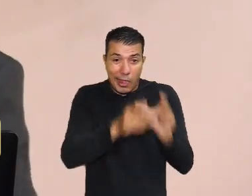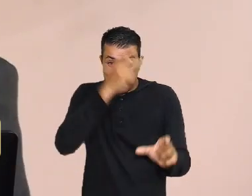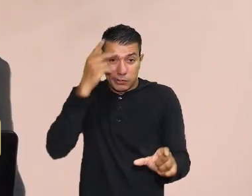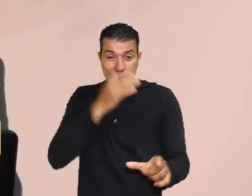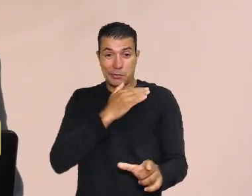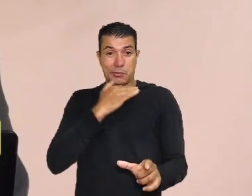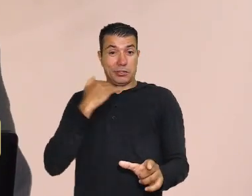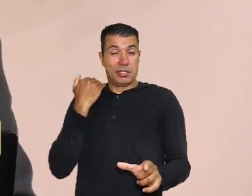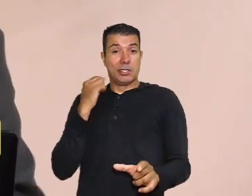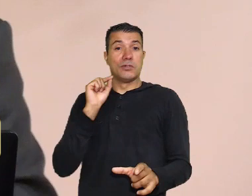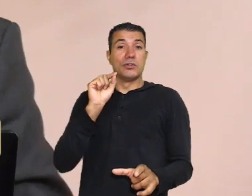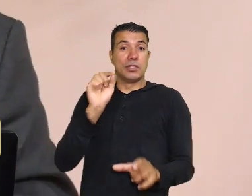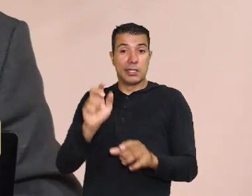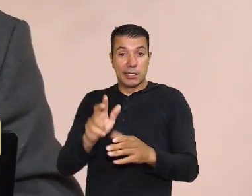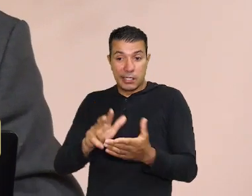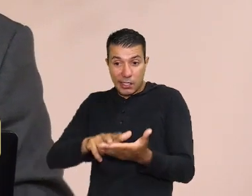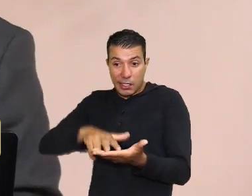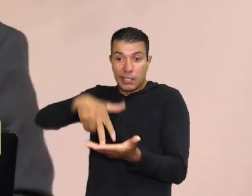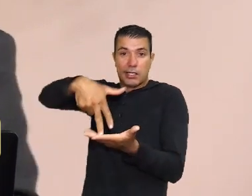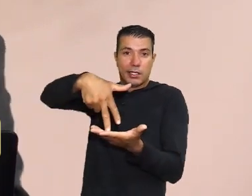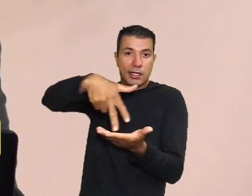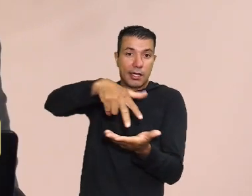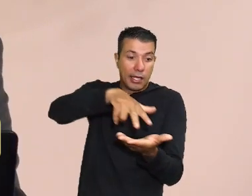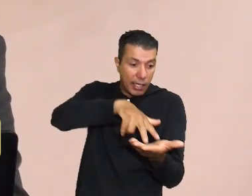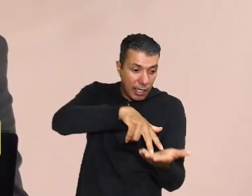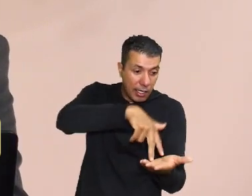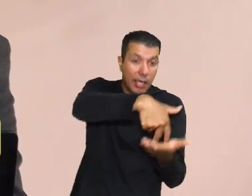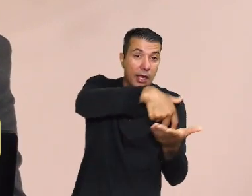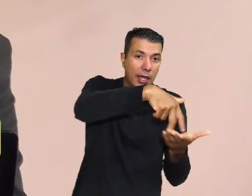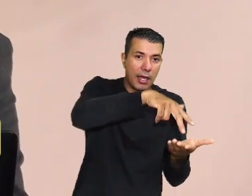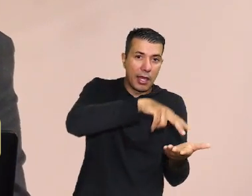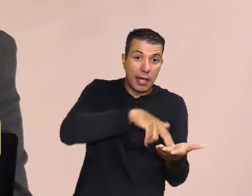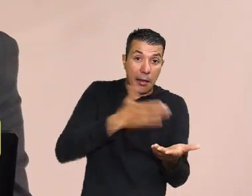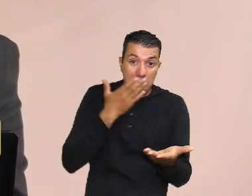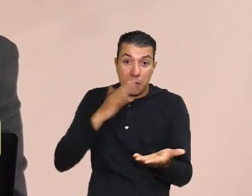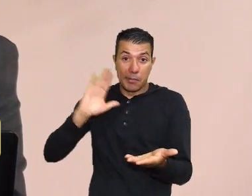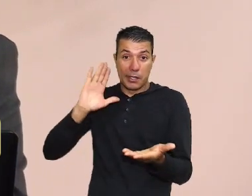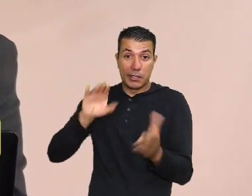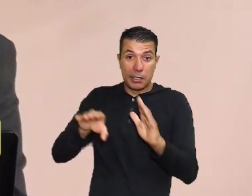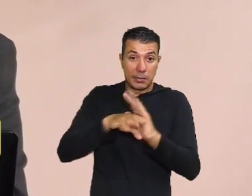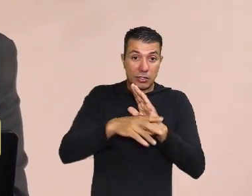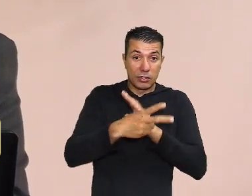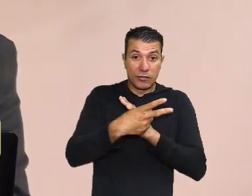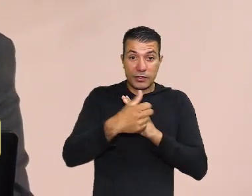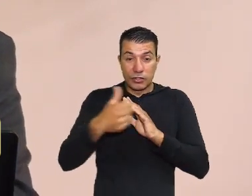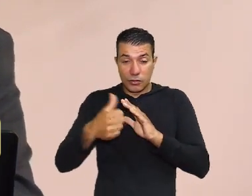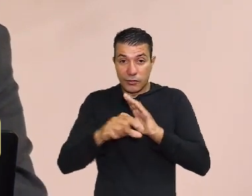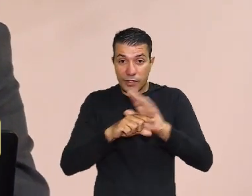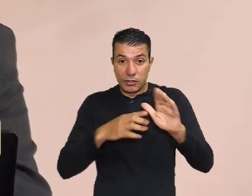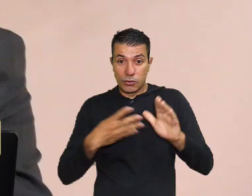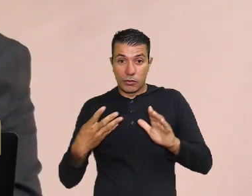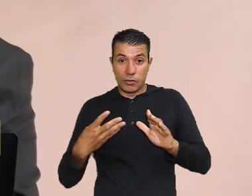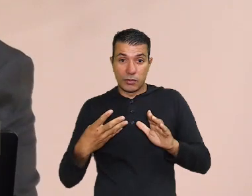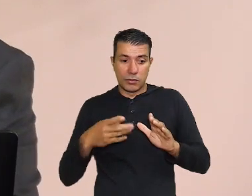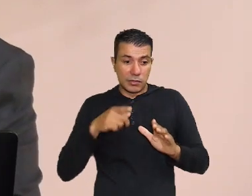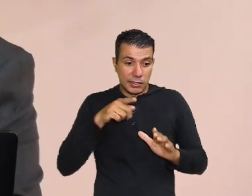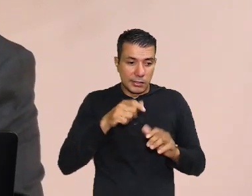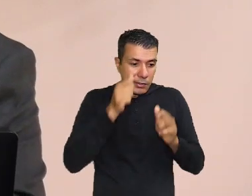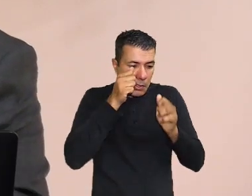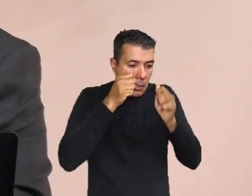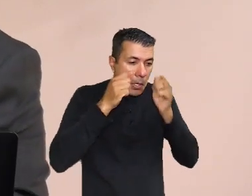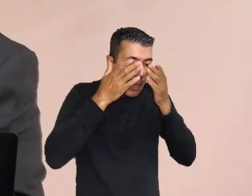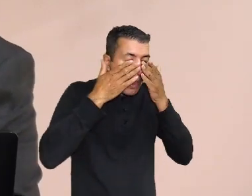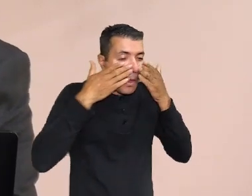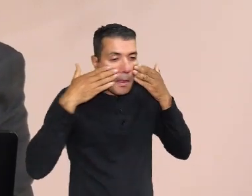eles ressuscitarão primeiro. Existe a promessa no capítulo 21, no verso 4, que diz assim, ó: e lhes enxugará